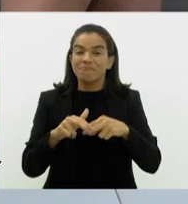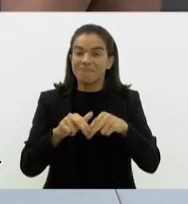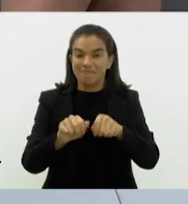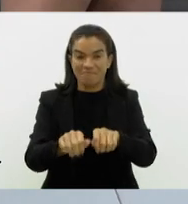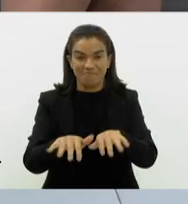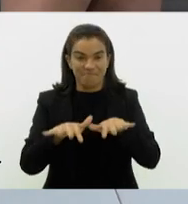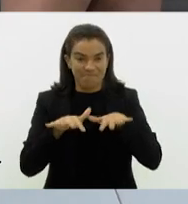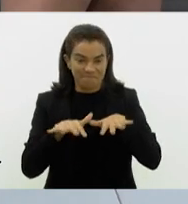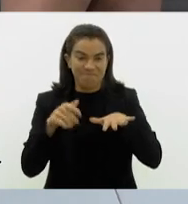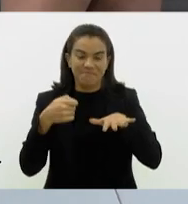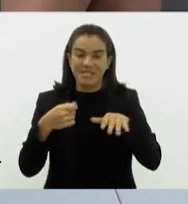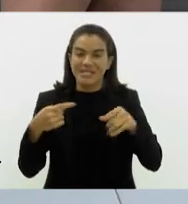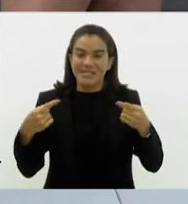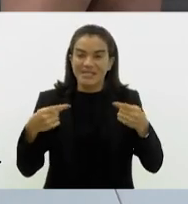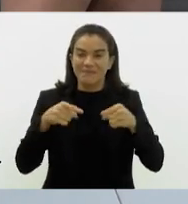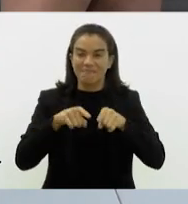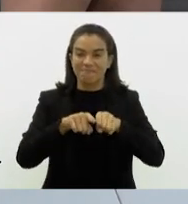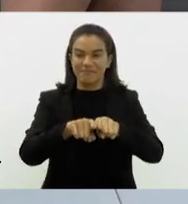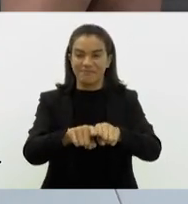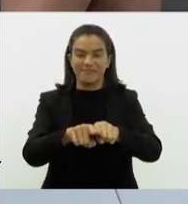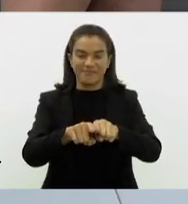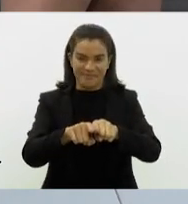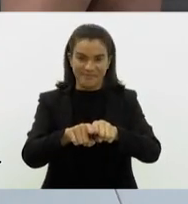falar a mesma língua.